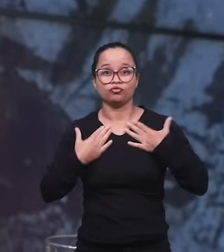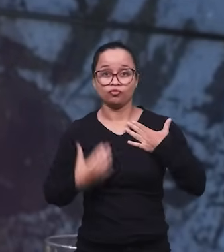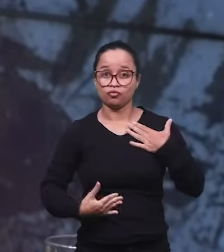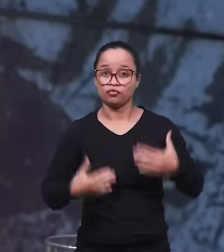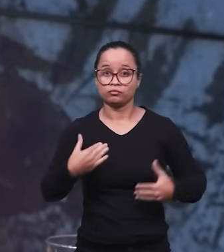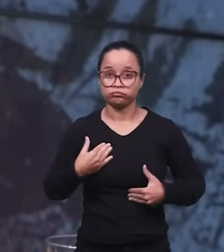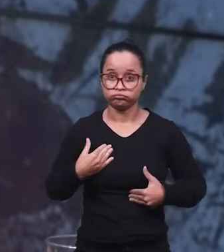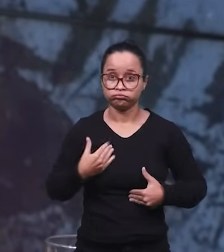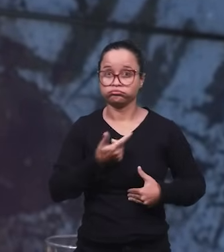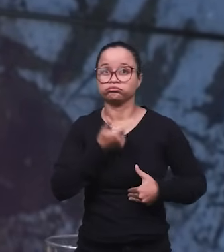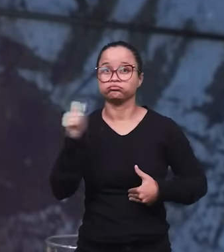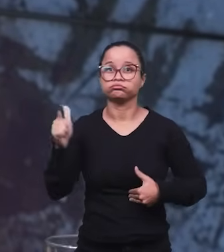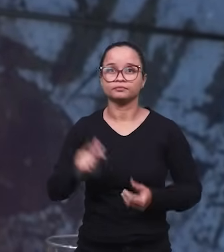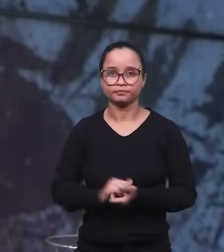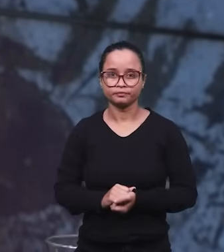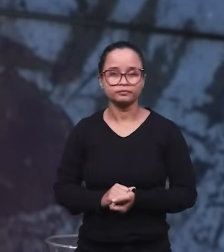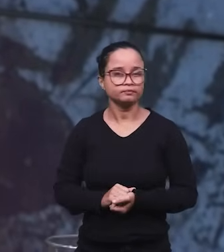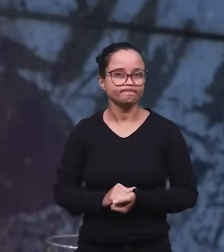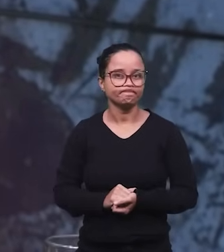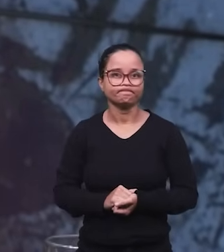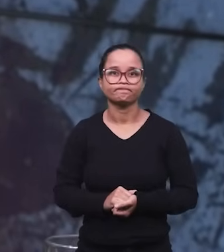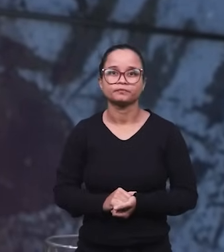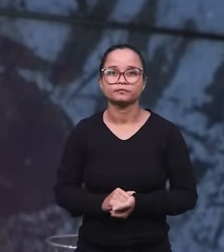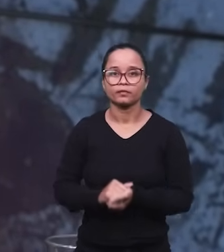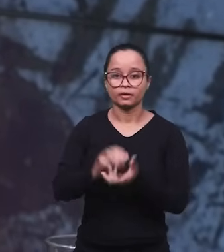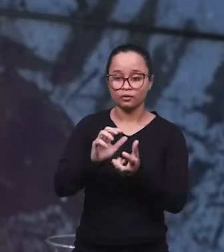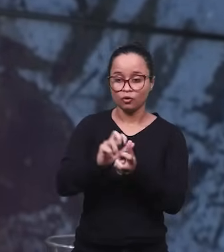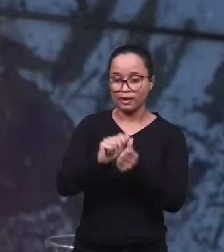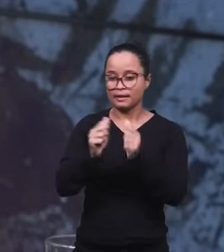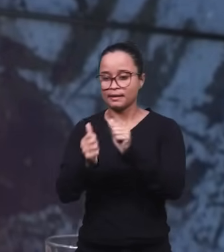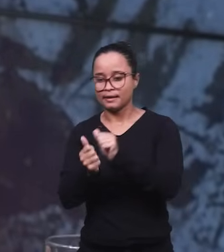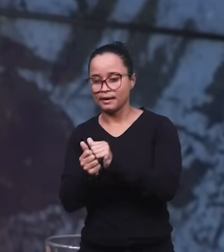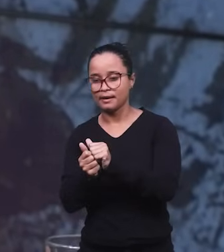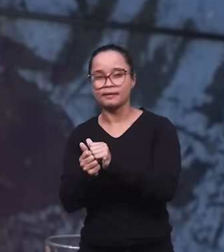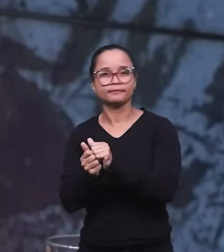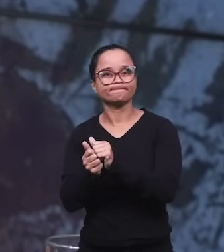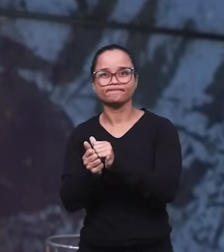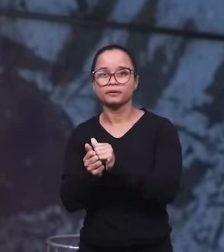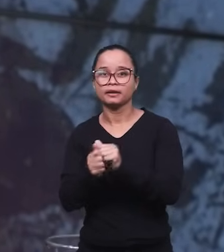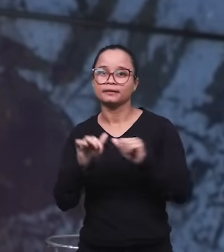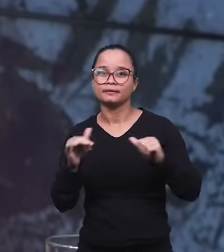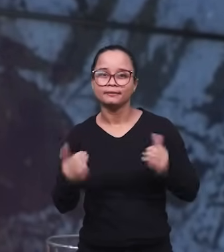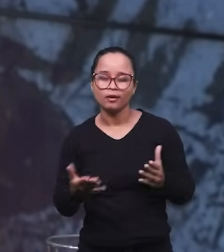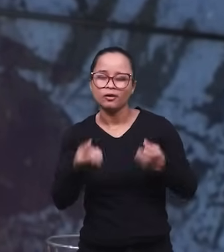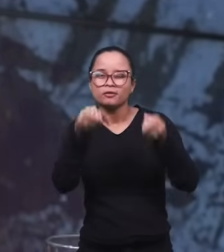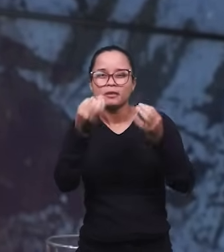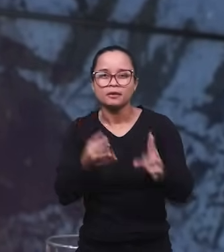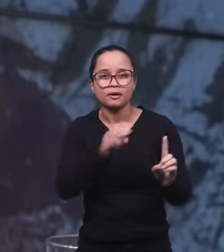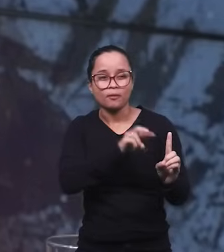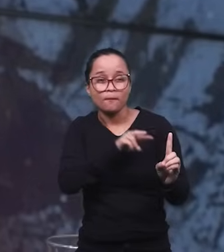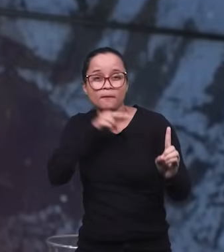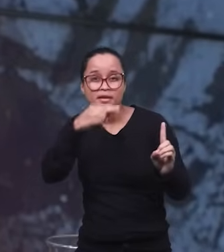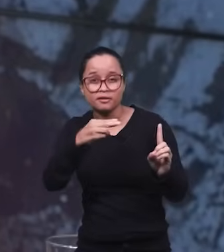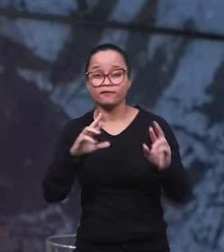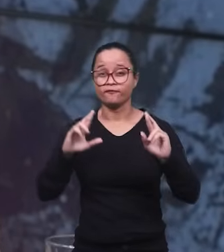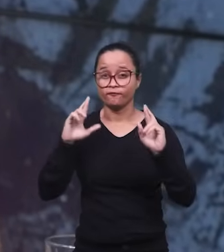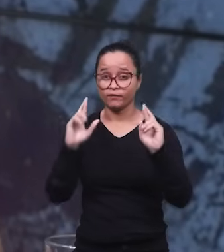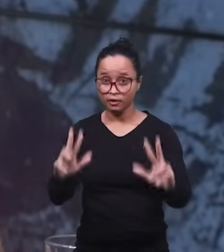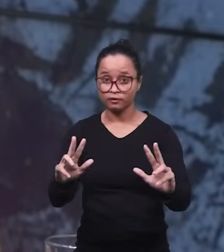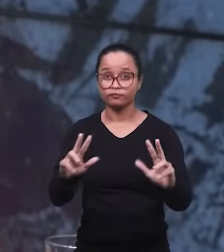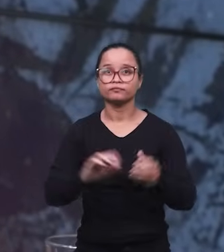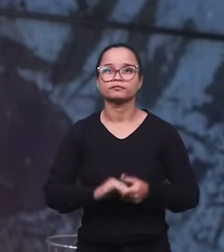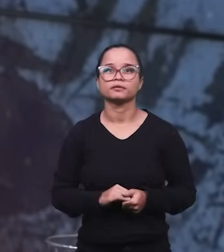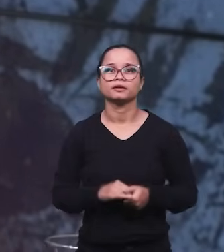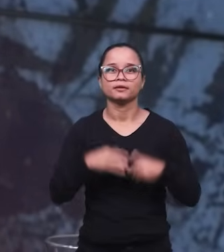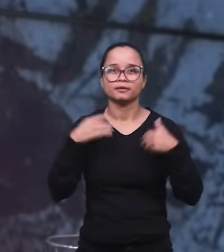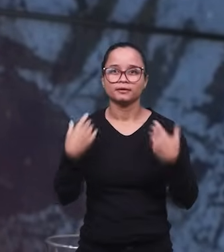corpos maiores, não se adequa. Então, por isso que a gente fala assim, são perspectivas diferentes.